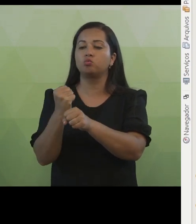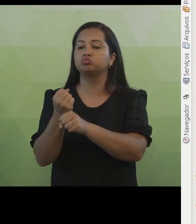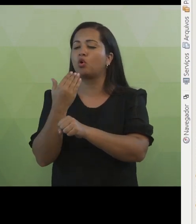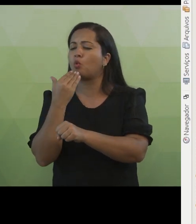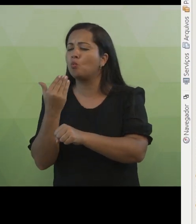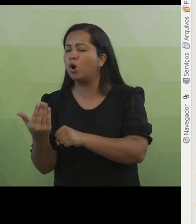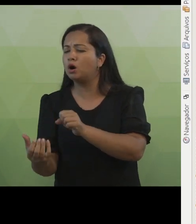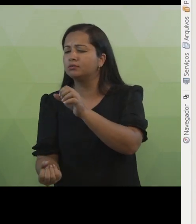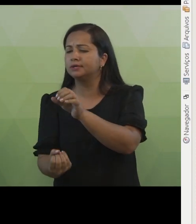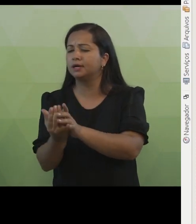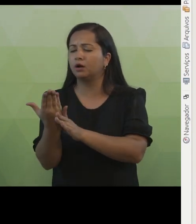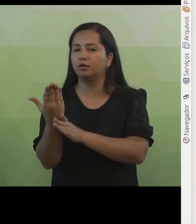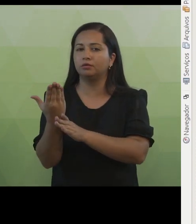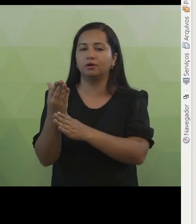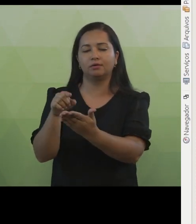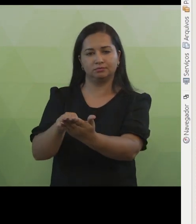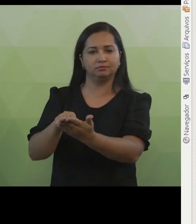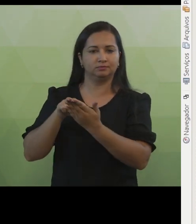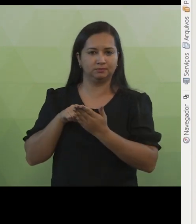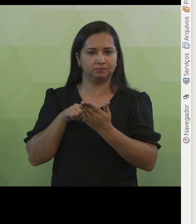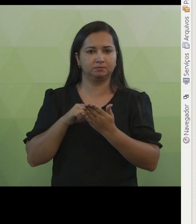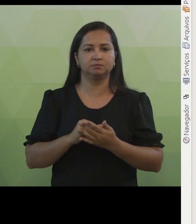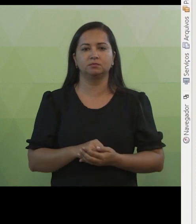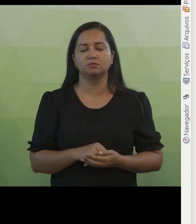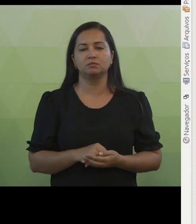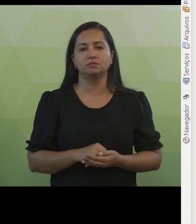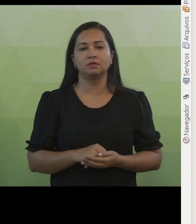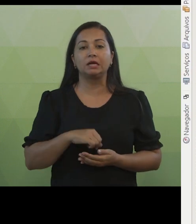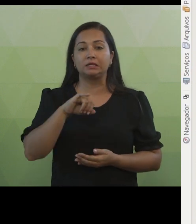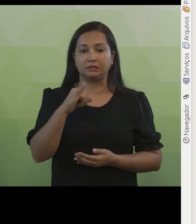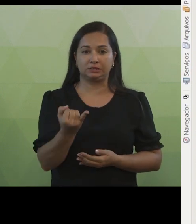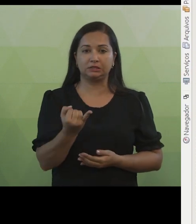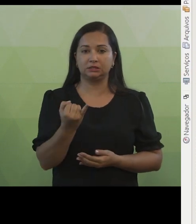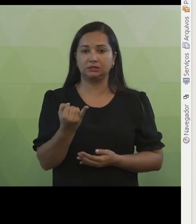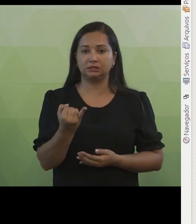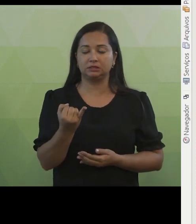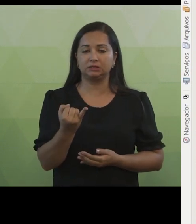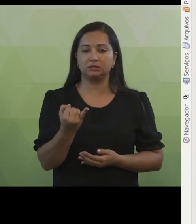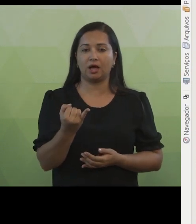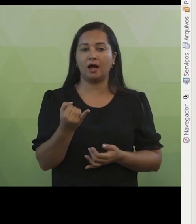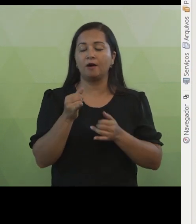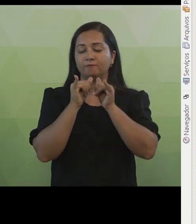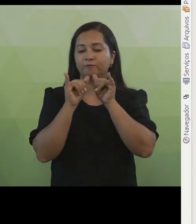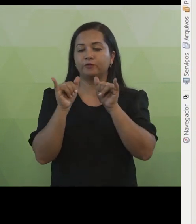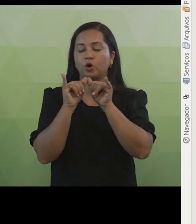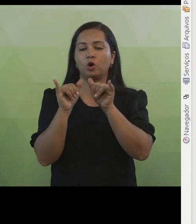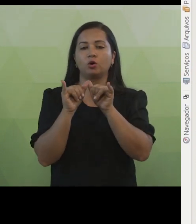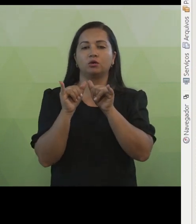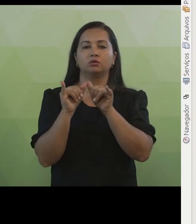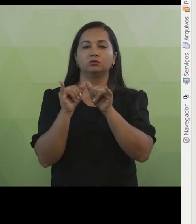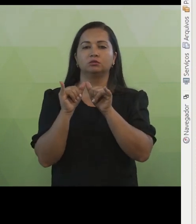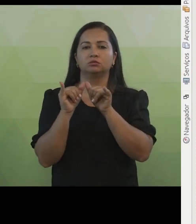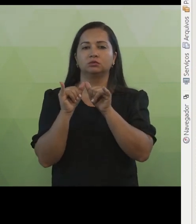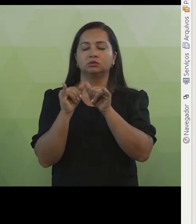correspondente. Caso seja informado um valor nesse construtor,